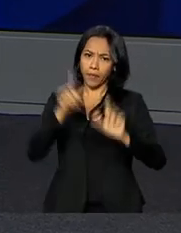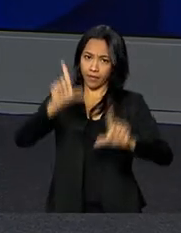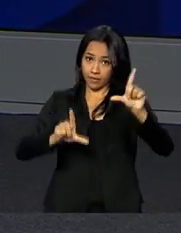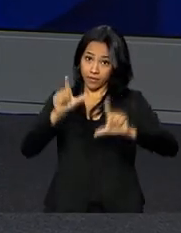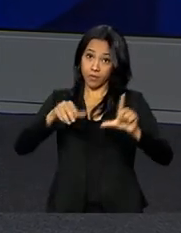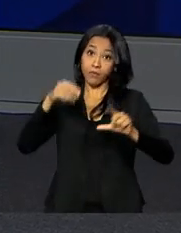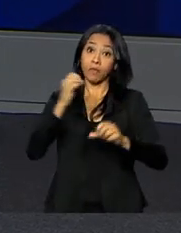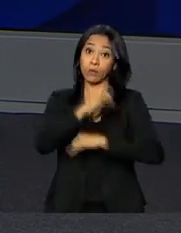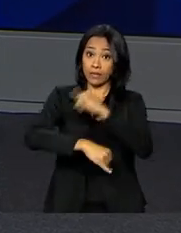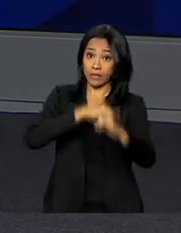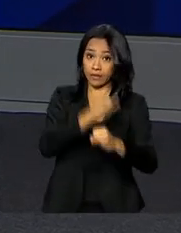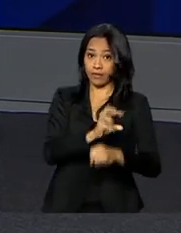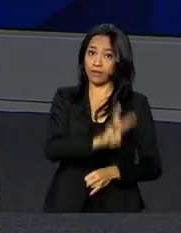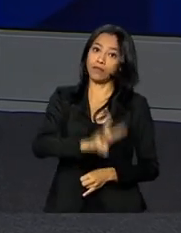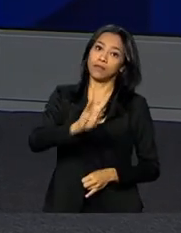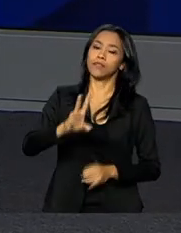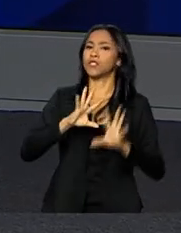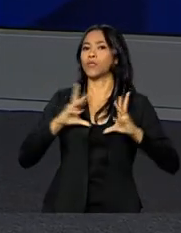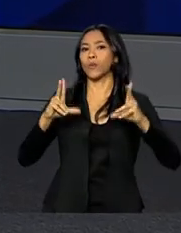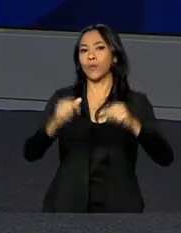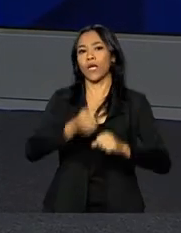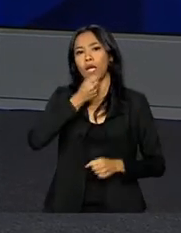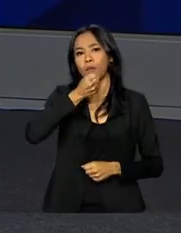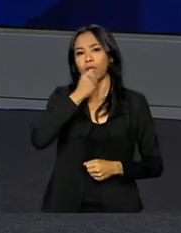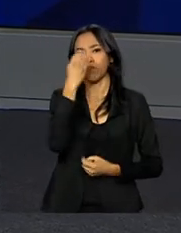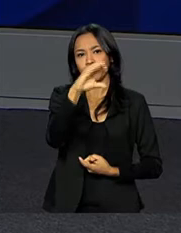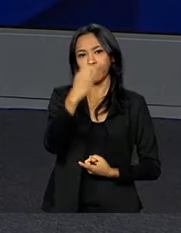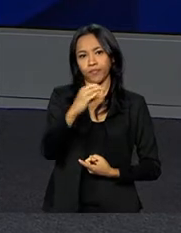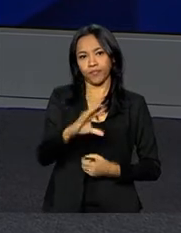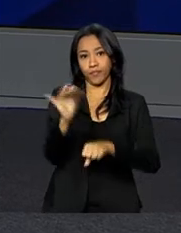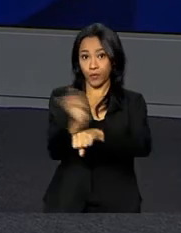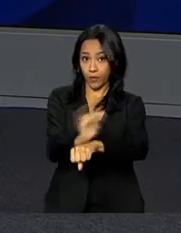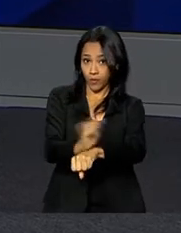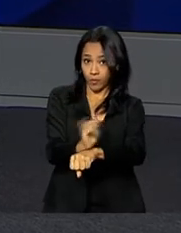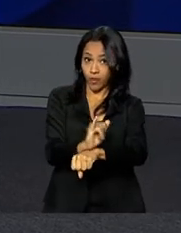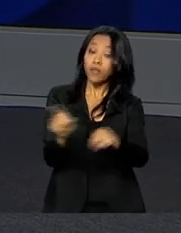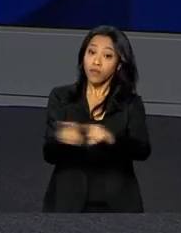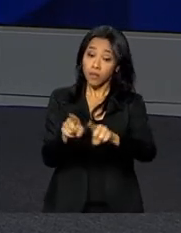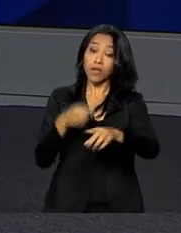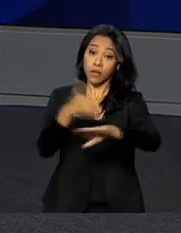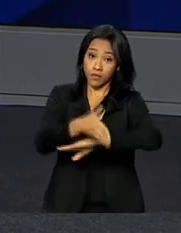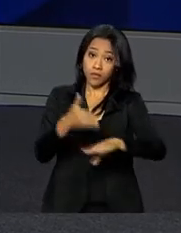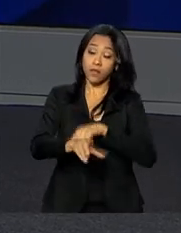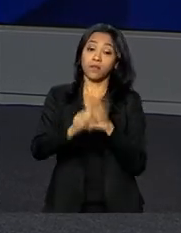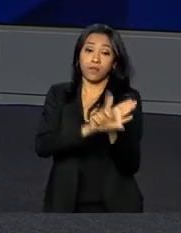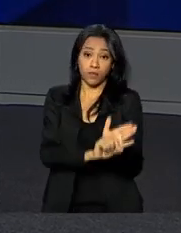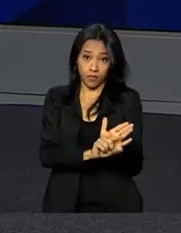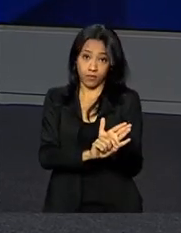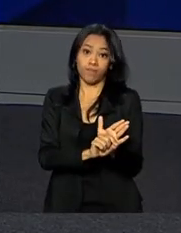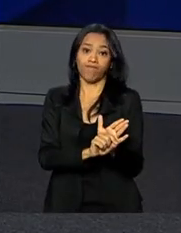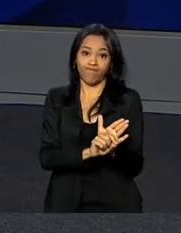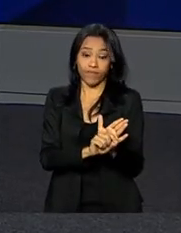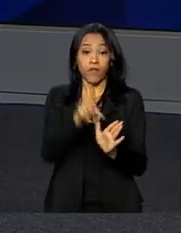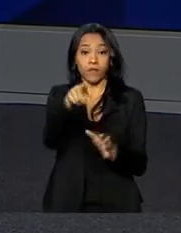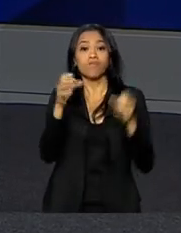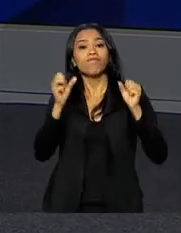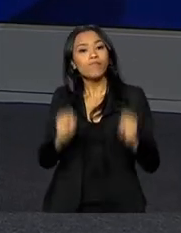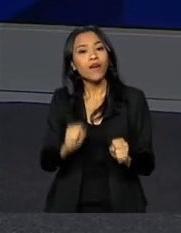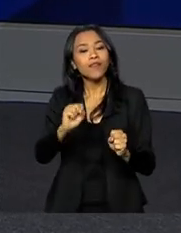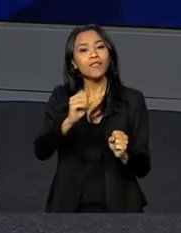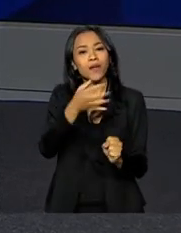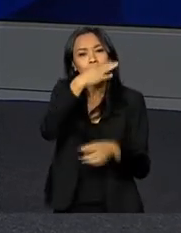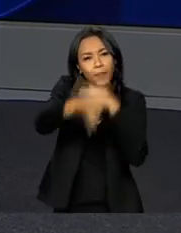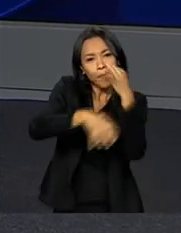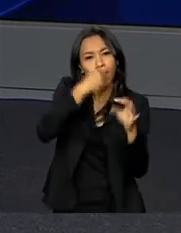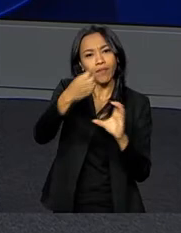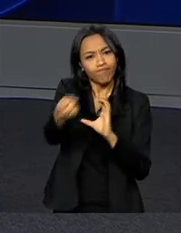da NBR e todas as reportagens estão no nosso canal no YouTube. Acesse também o nosso perfil no Twitter. Você pode mandar suas